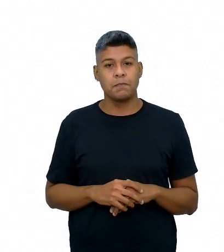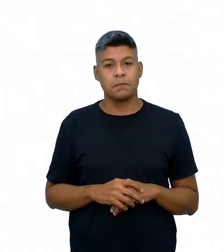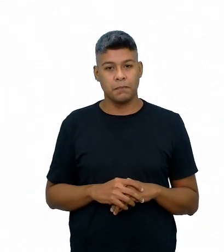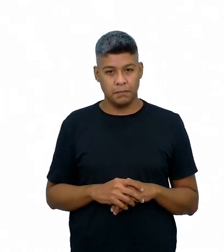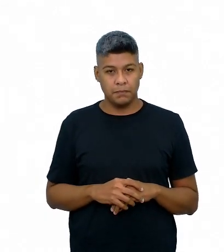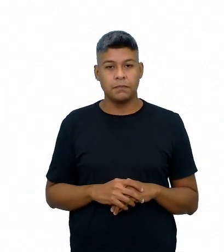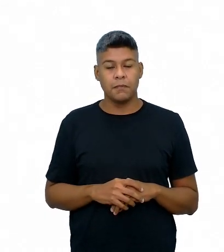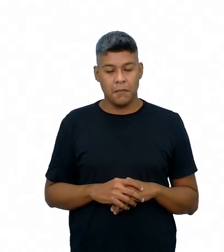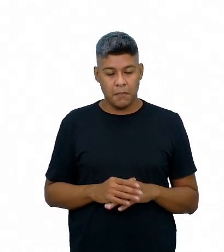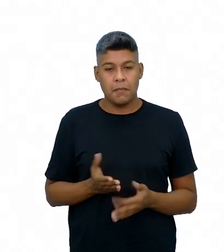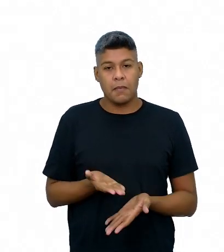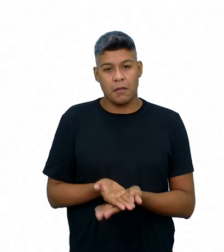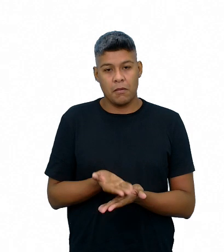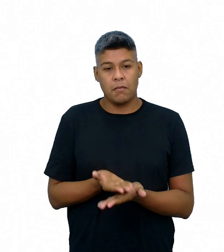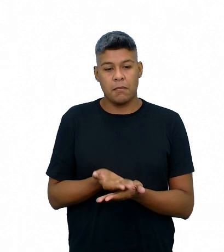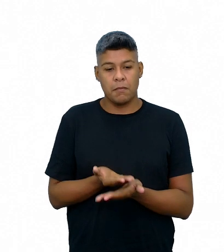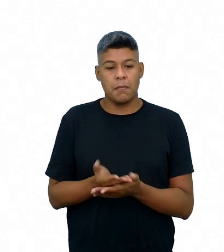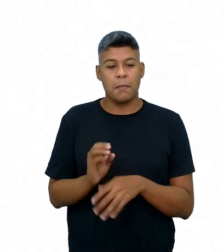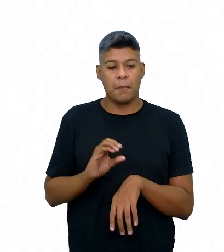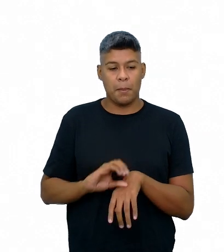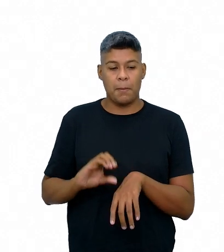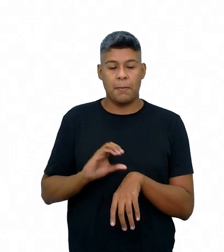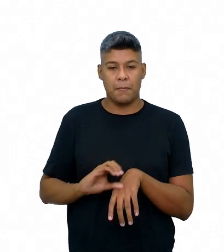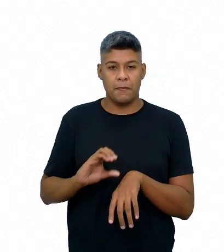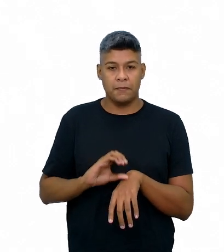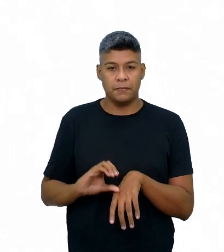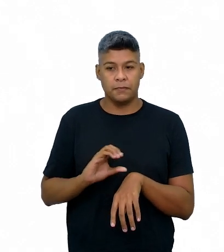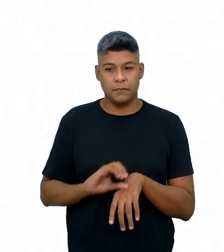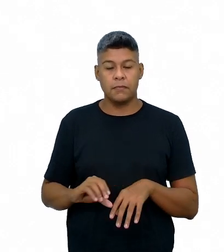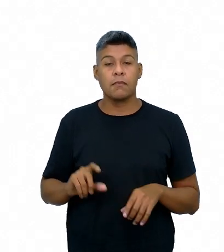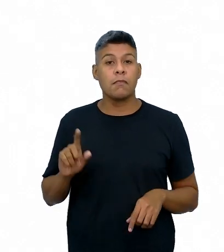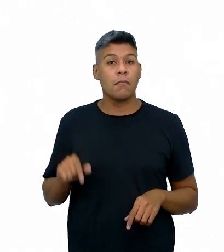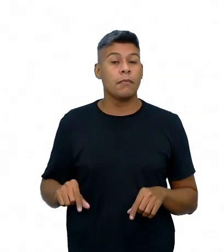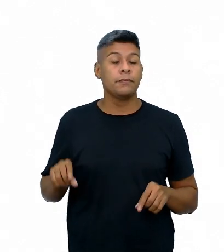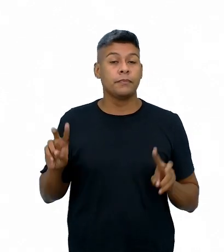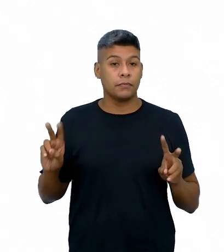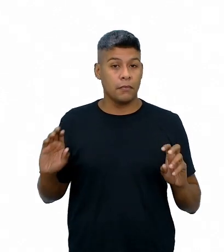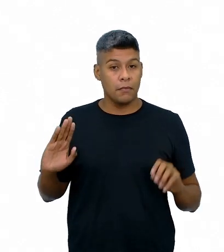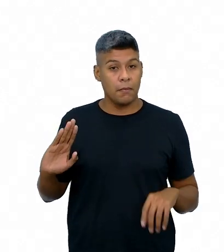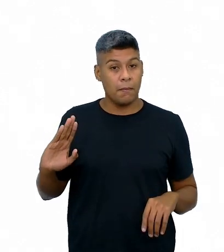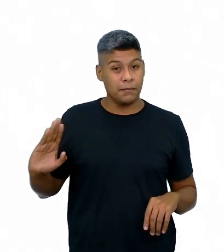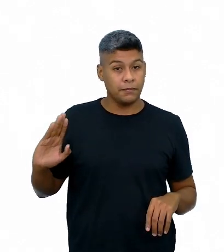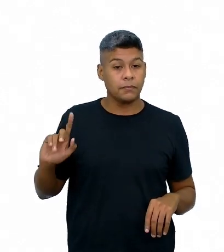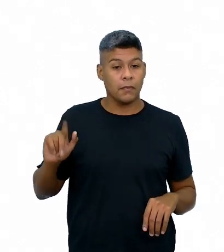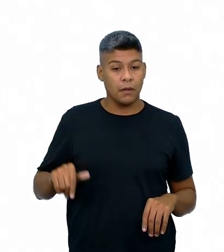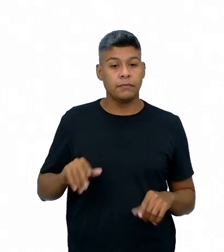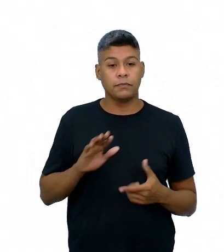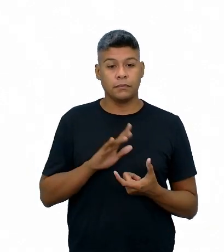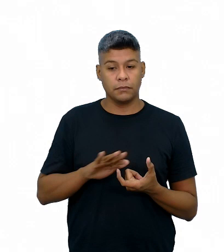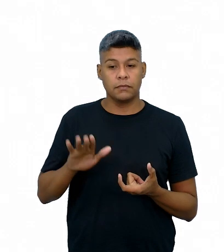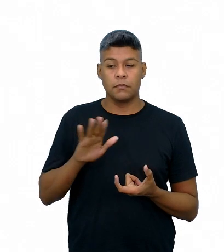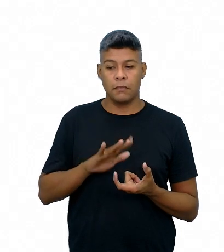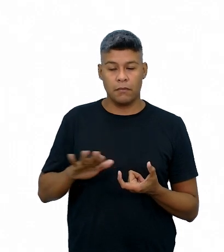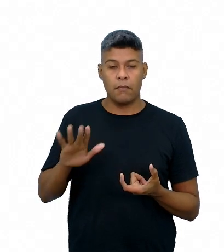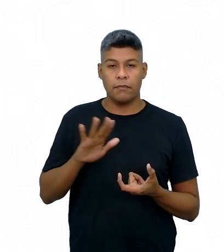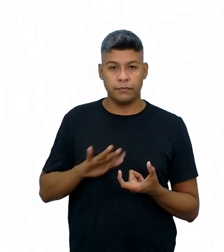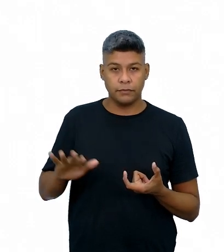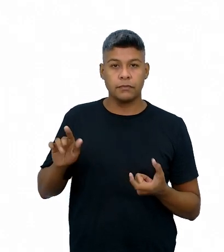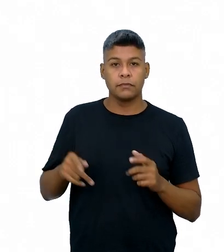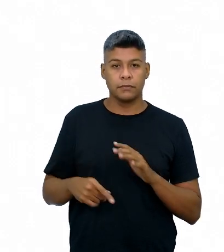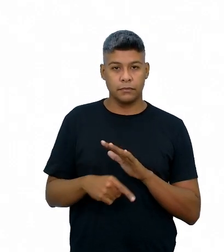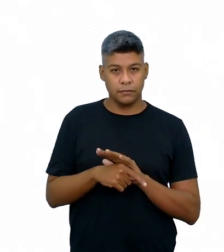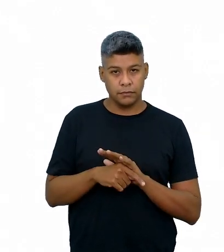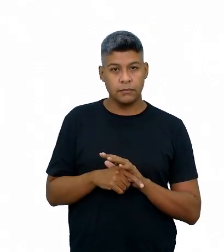desse aprofundamento, dessa formação de etapa a que me refiro? O tema central era o letramento, né, com enfoque em análise